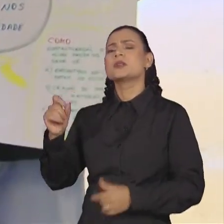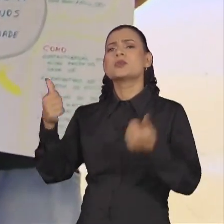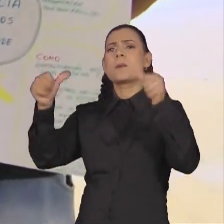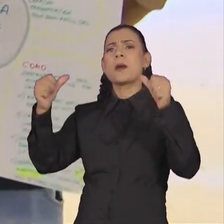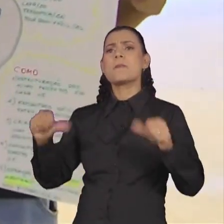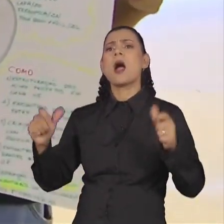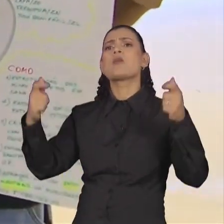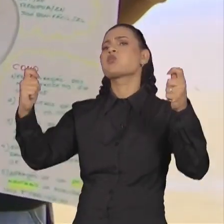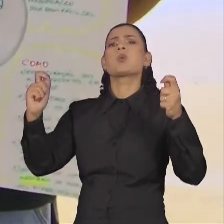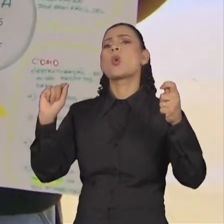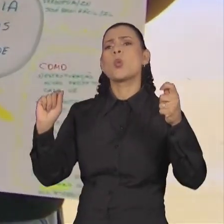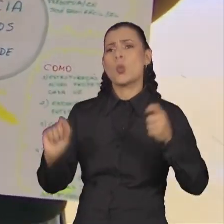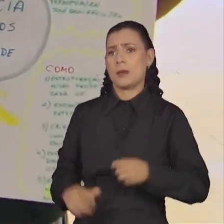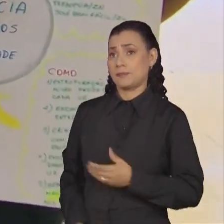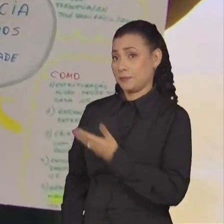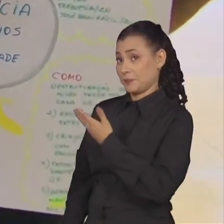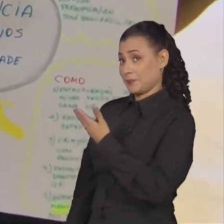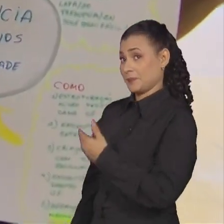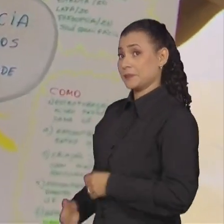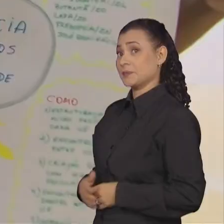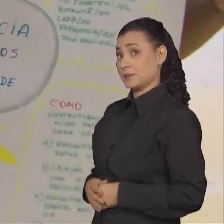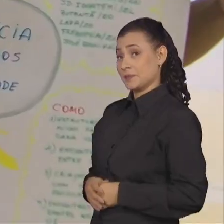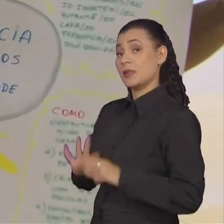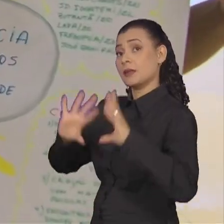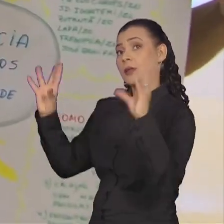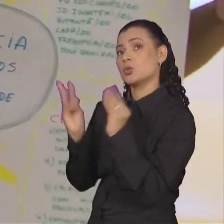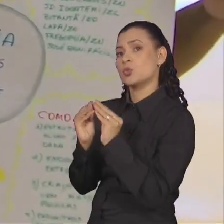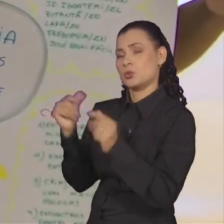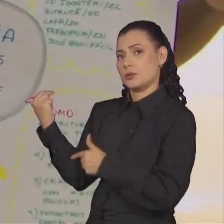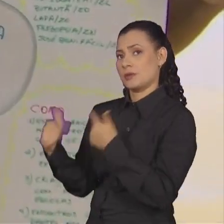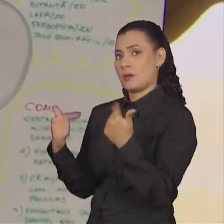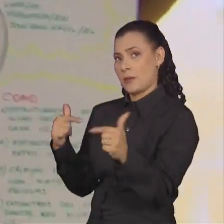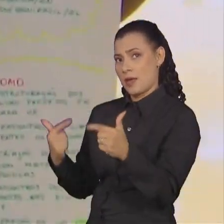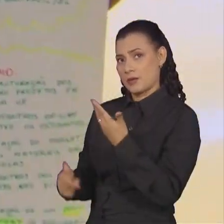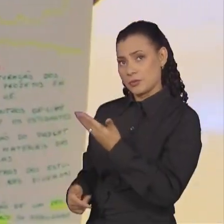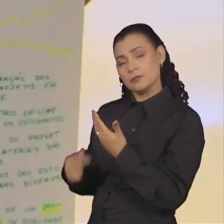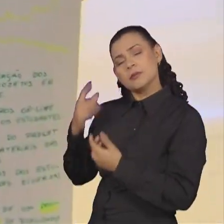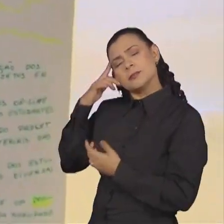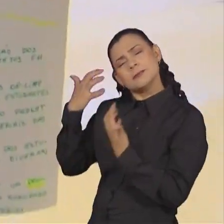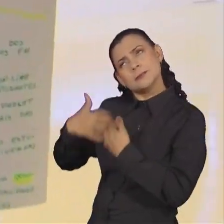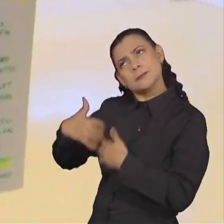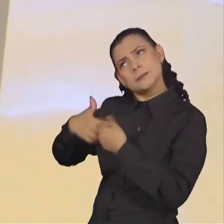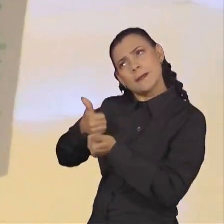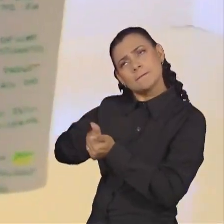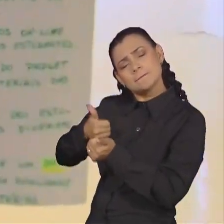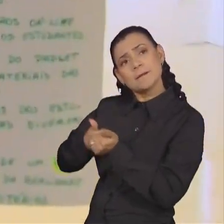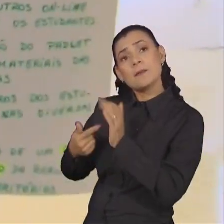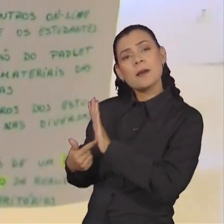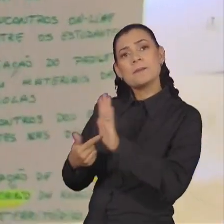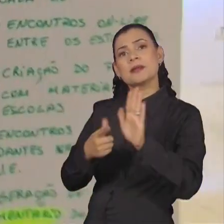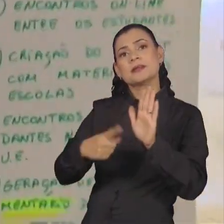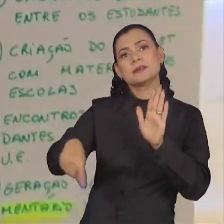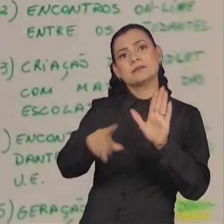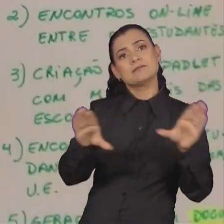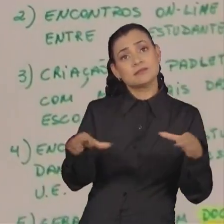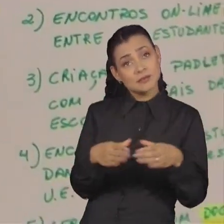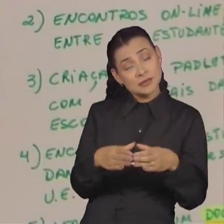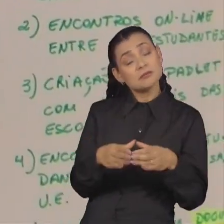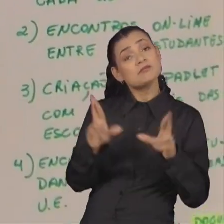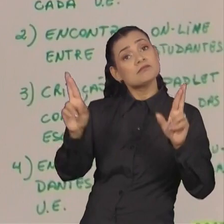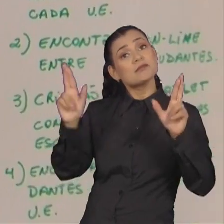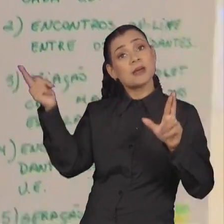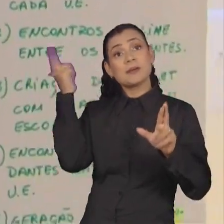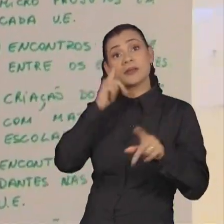cartaz? Esse cartaz é a síntese do nosso trabalho, né, do que a gente pensou no grupo para apresentar para o restante do pessoal e, quem sabe,